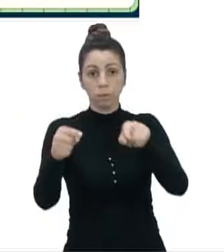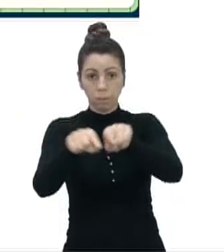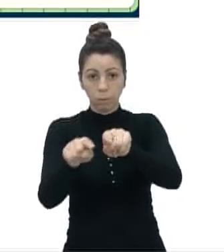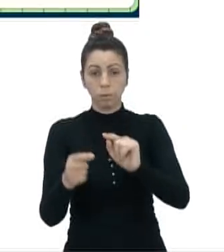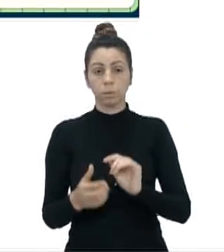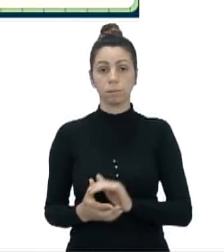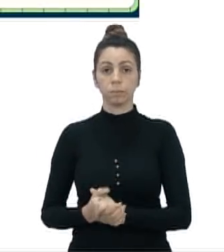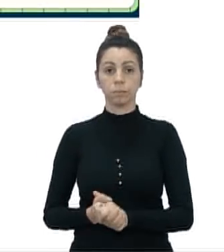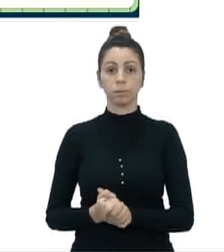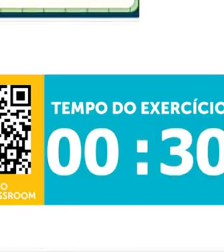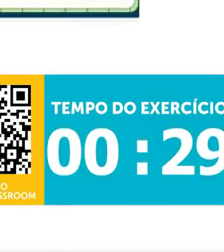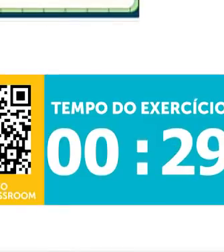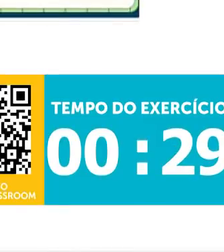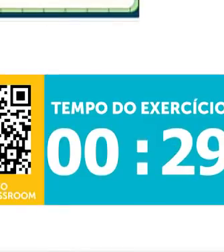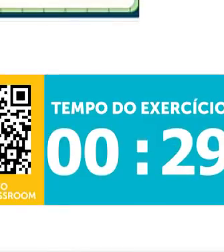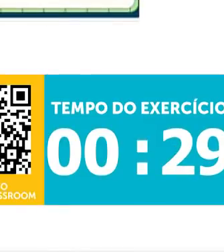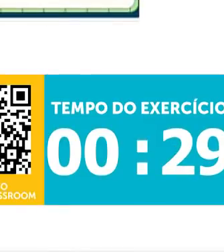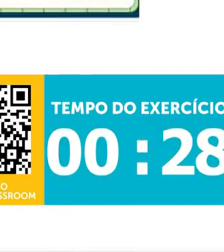andamento.